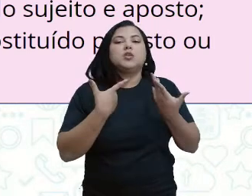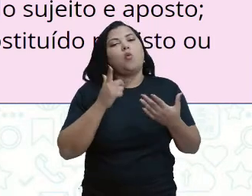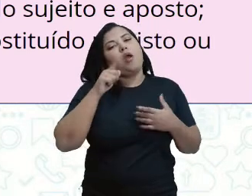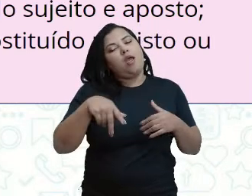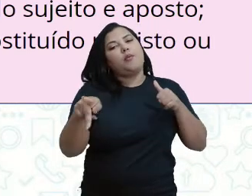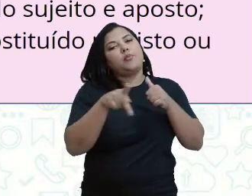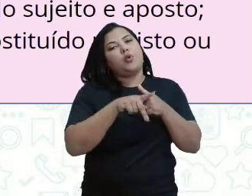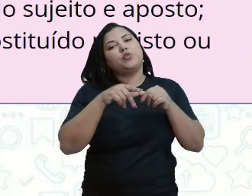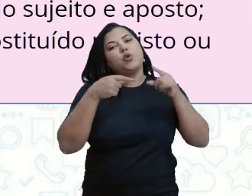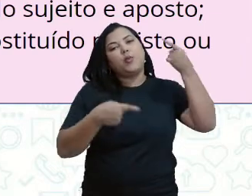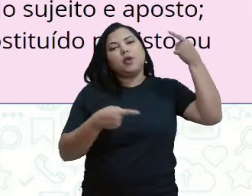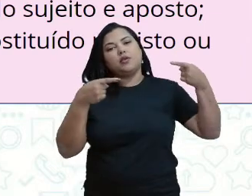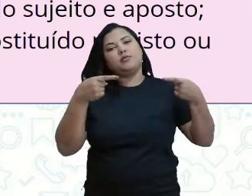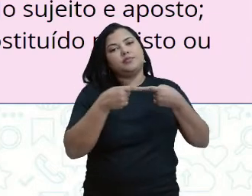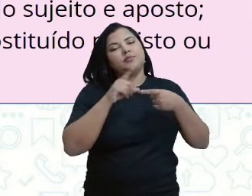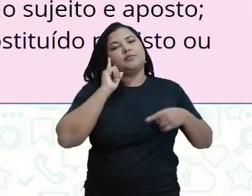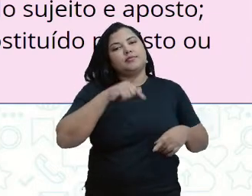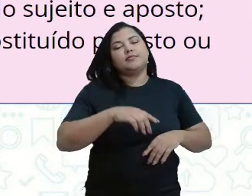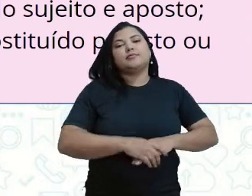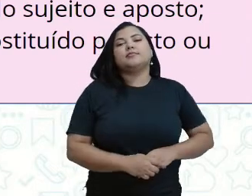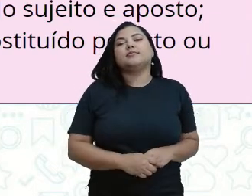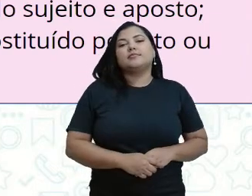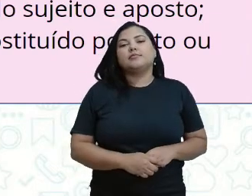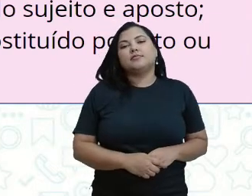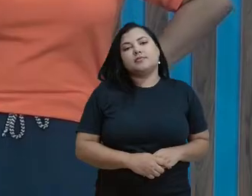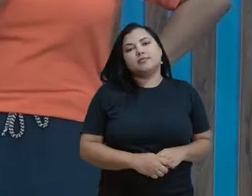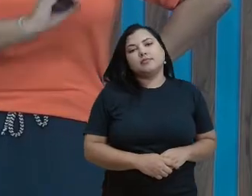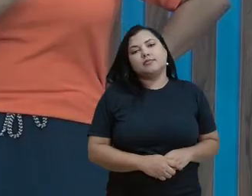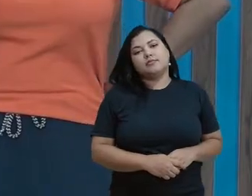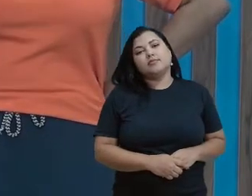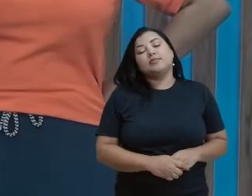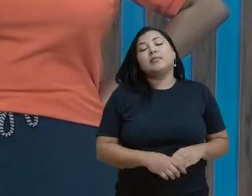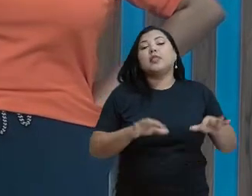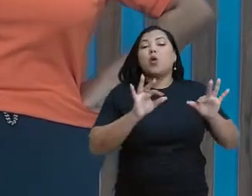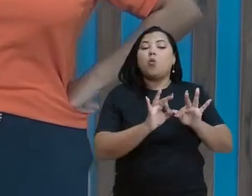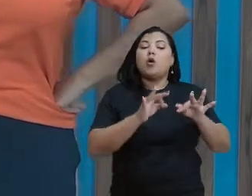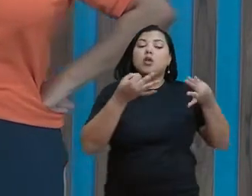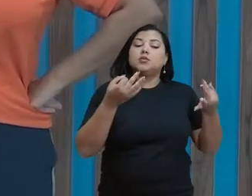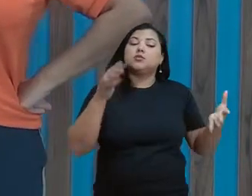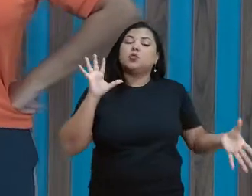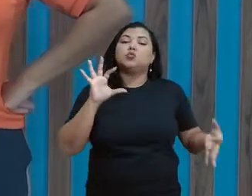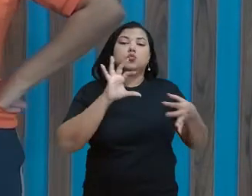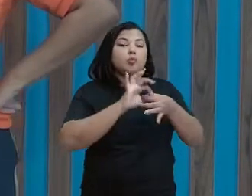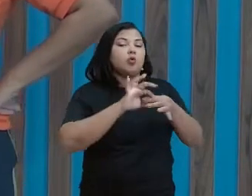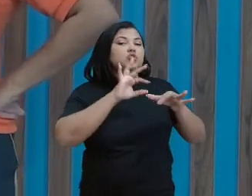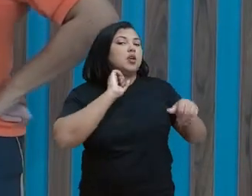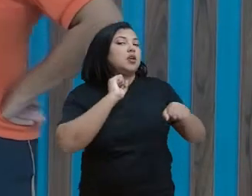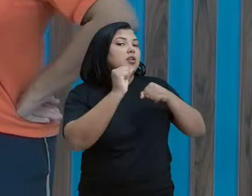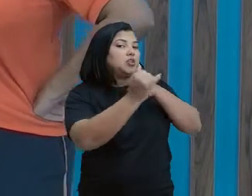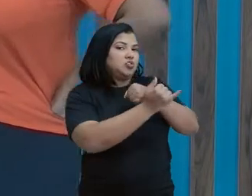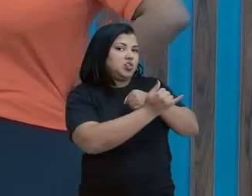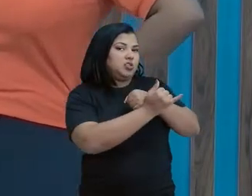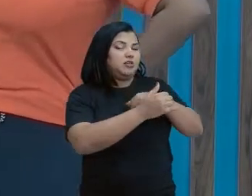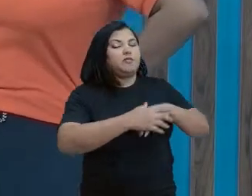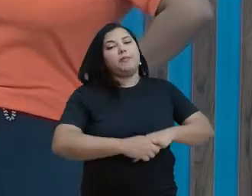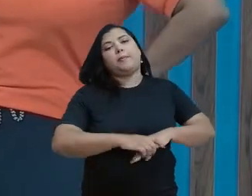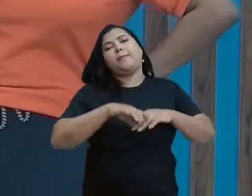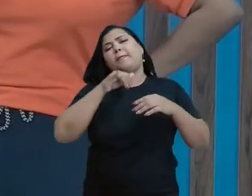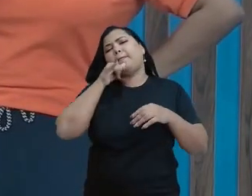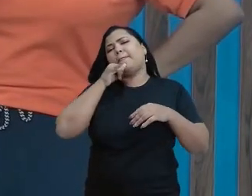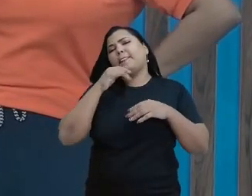uma oração, esta será o quê? Uma oração subordinada adjetiva. E quando que é uma